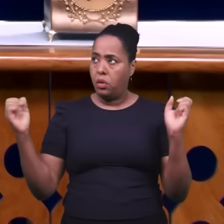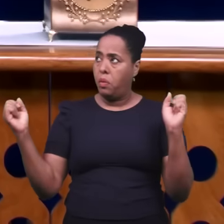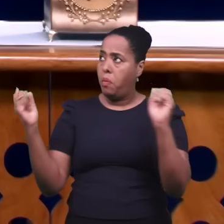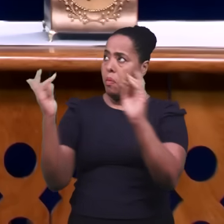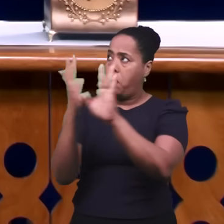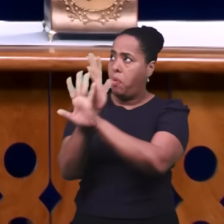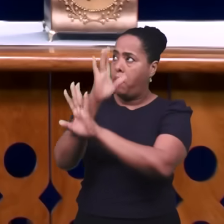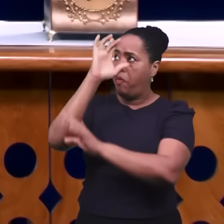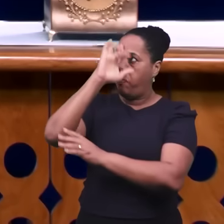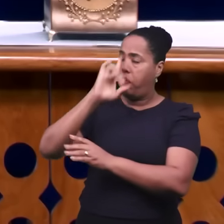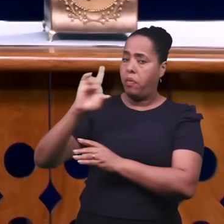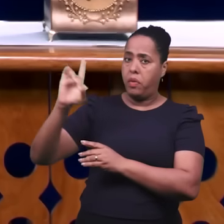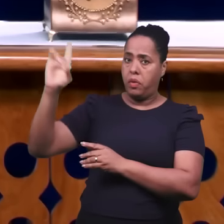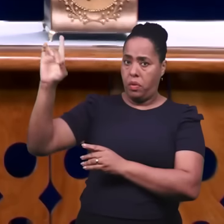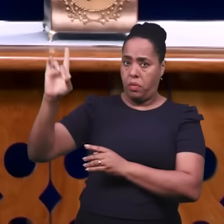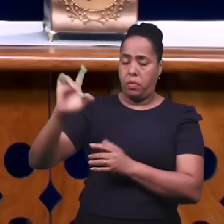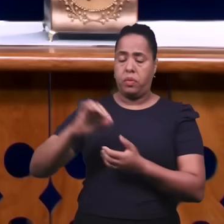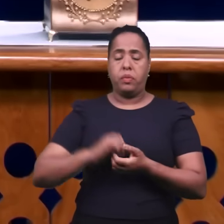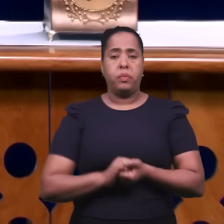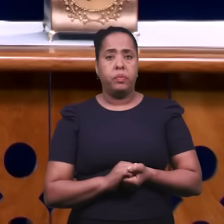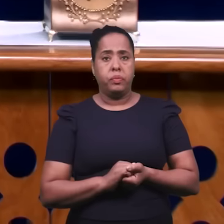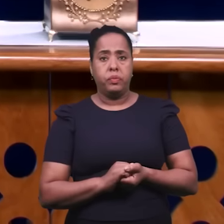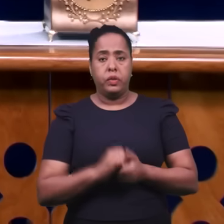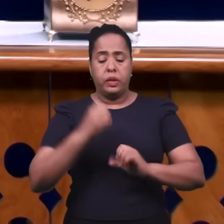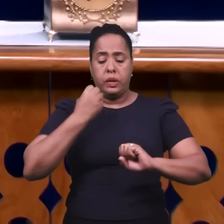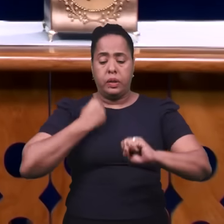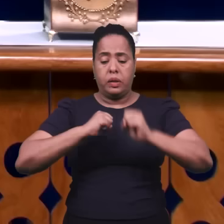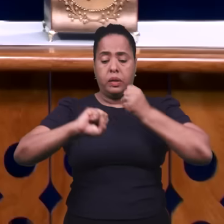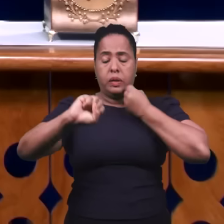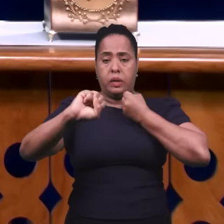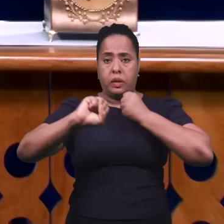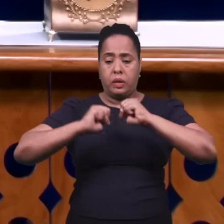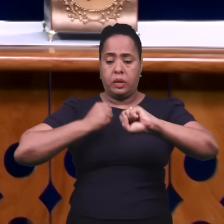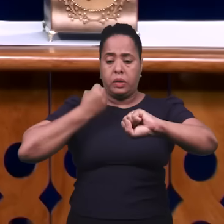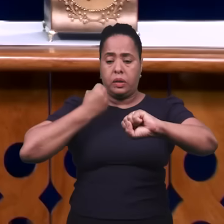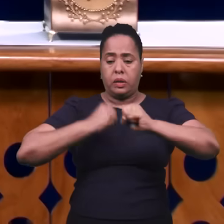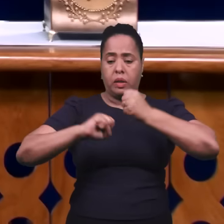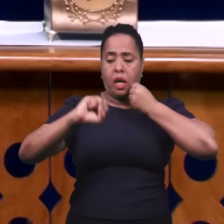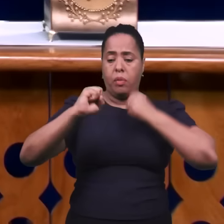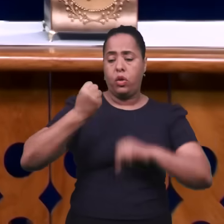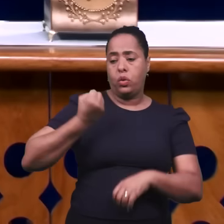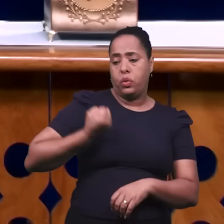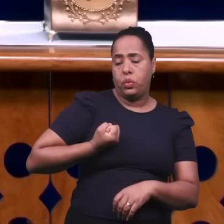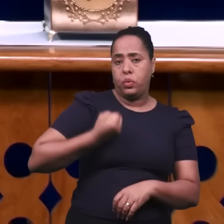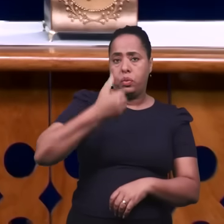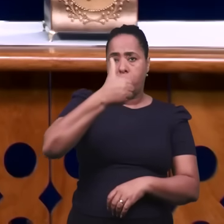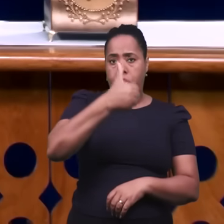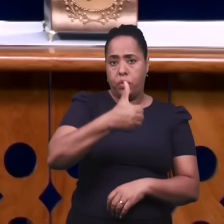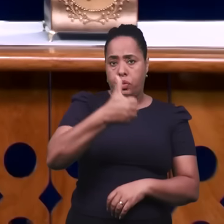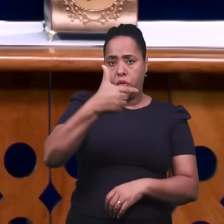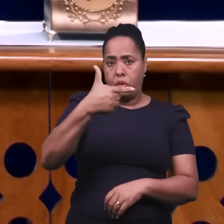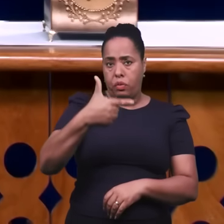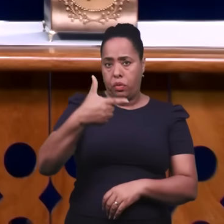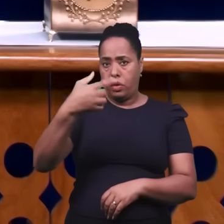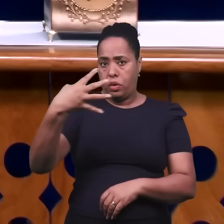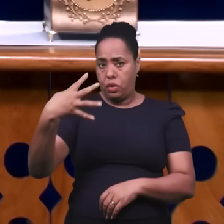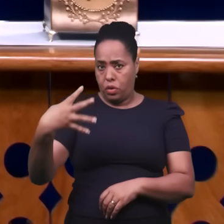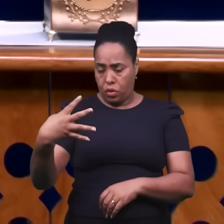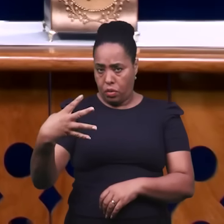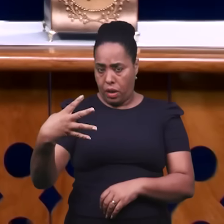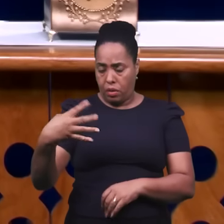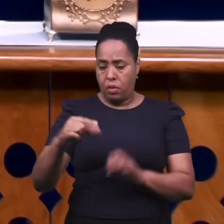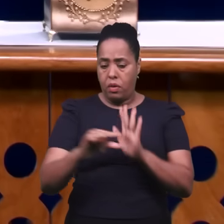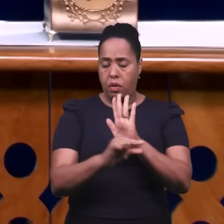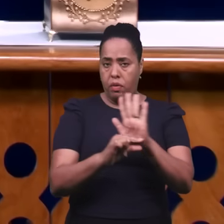Senhor, que se encontra no livro dos Salmos, o Salmo 124, o versículo